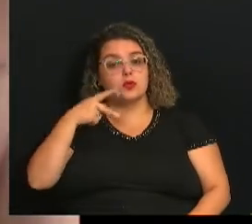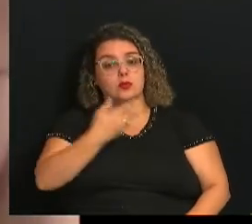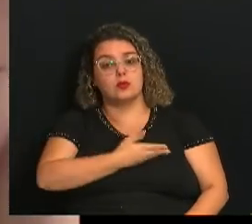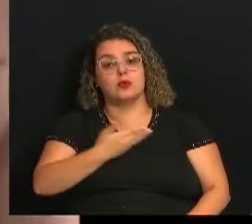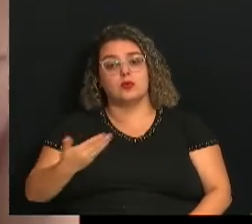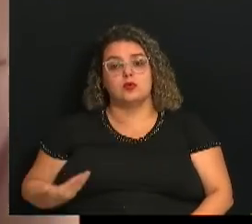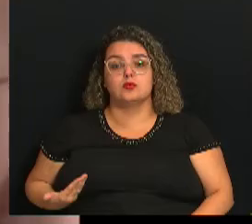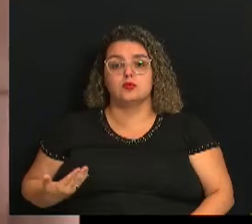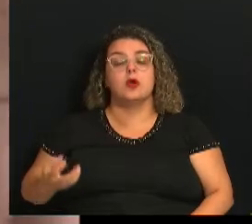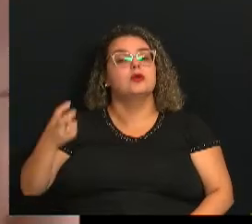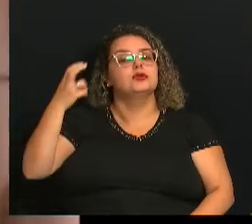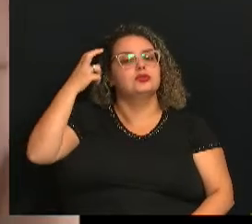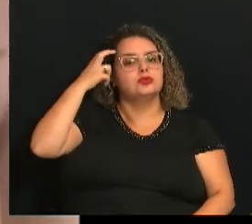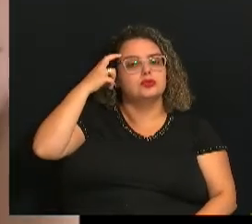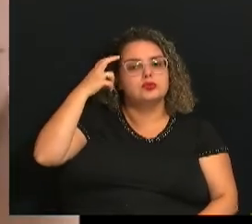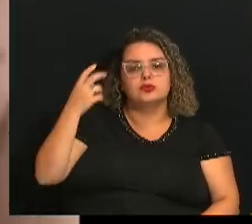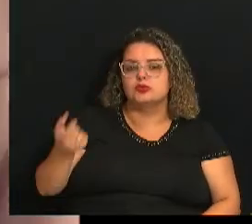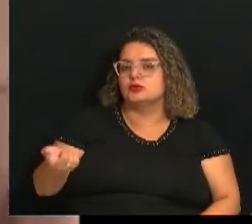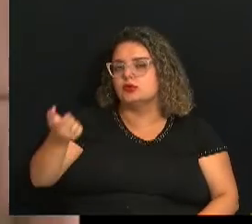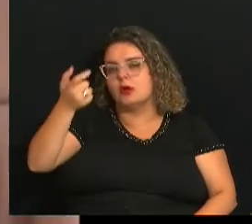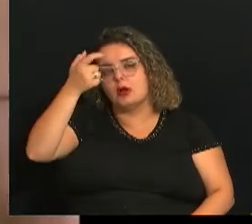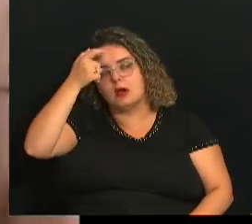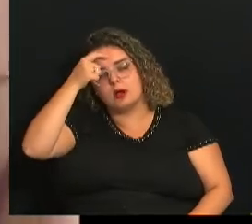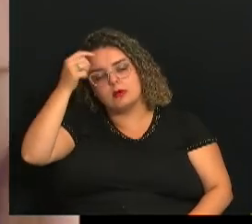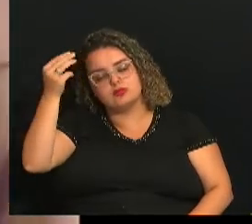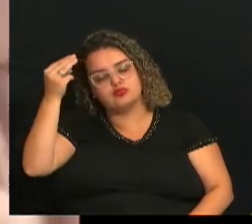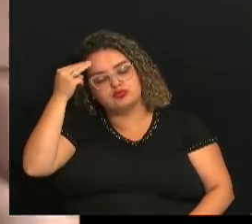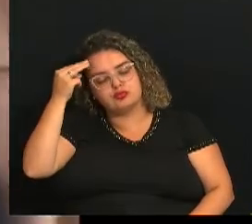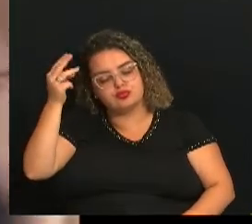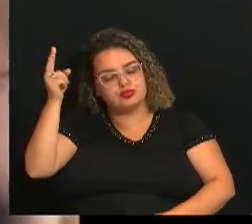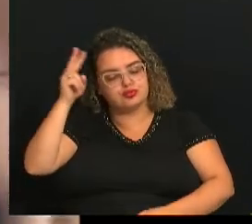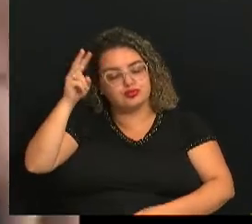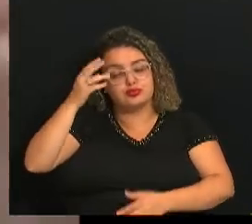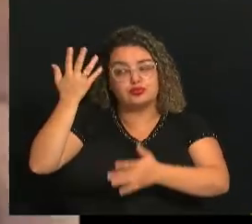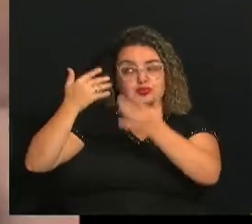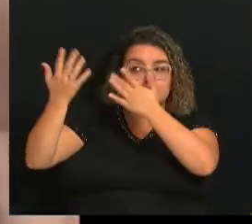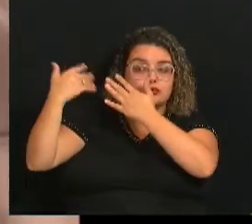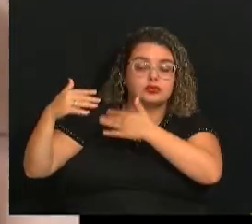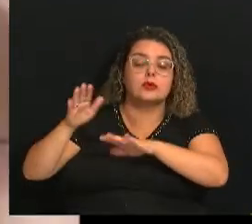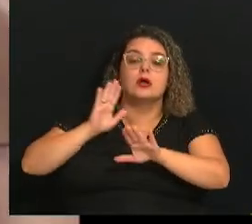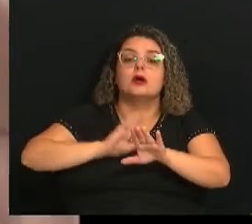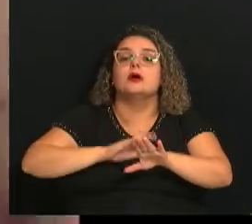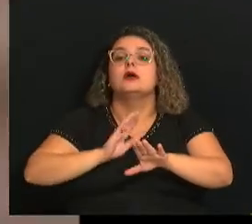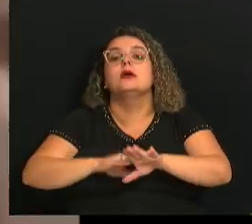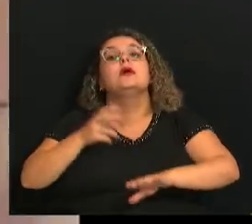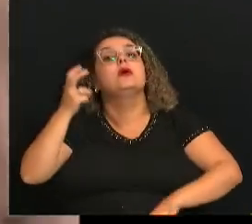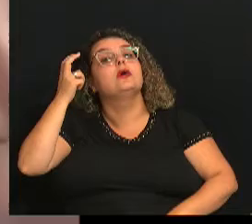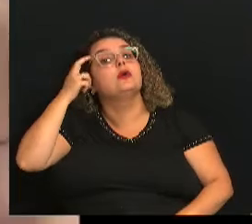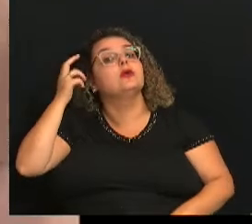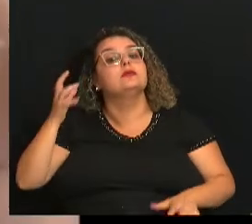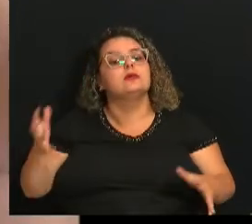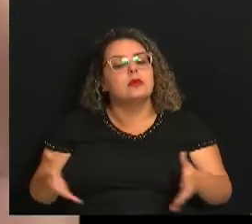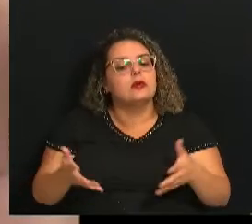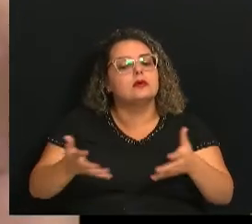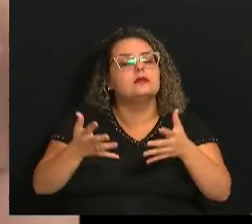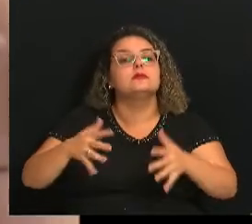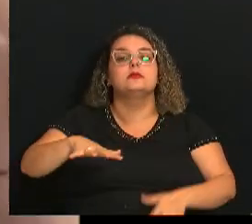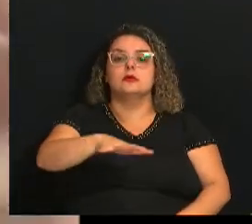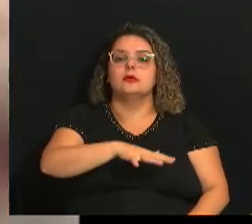de cultura, de memória, de ação cultural, que vão colocar aquele